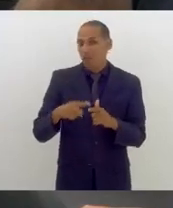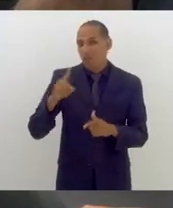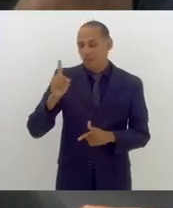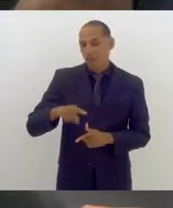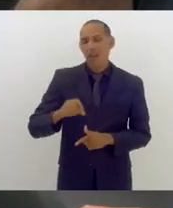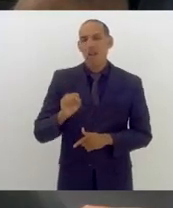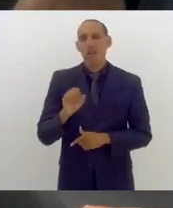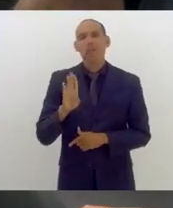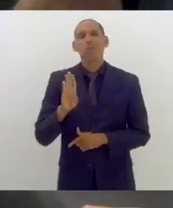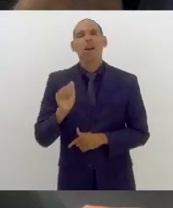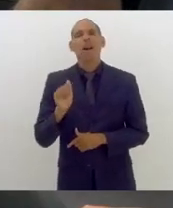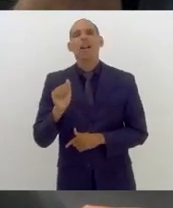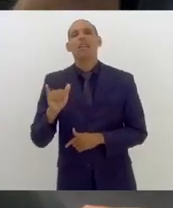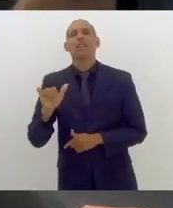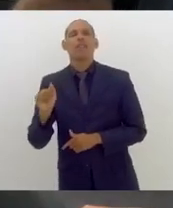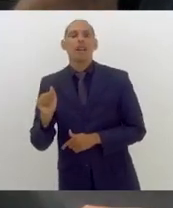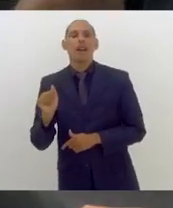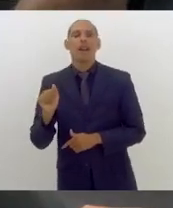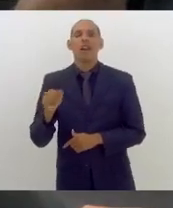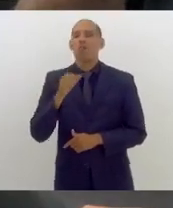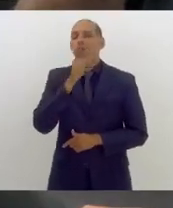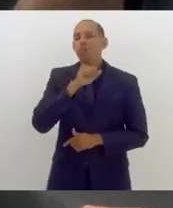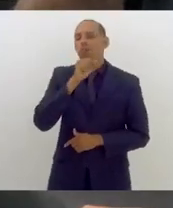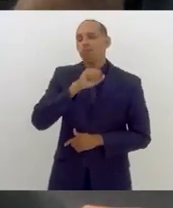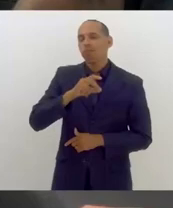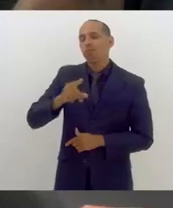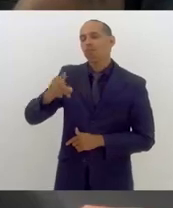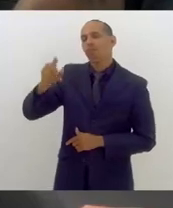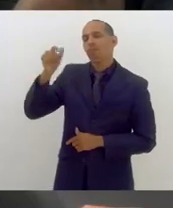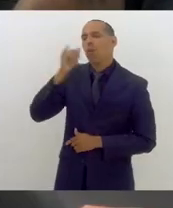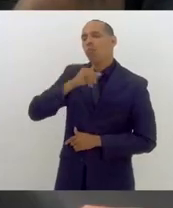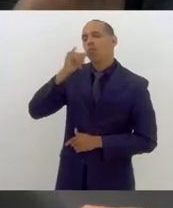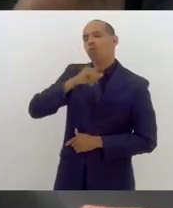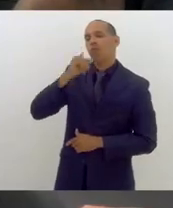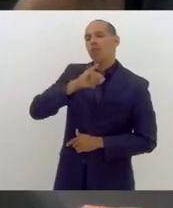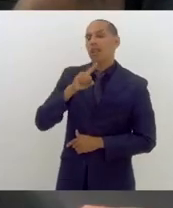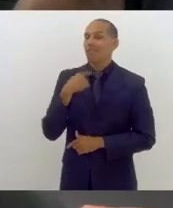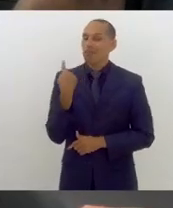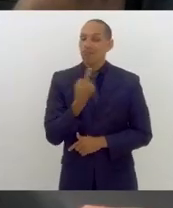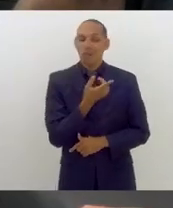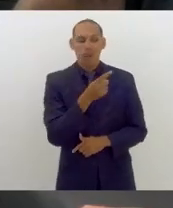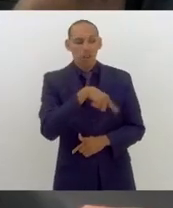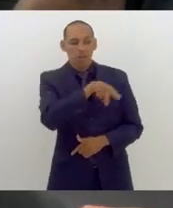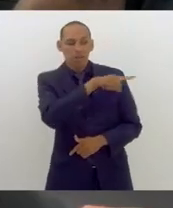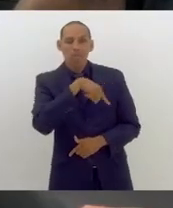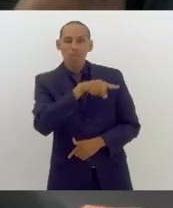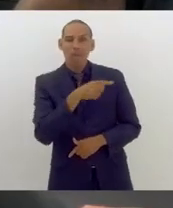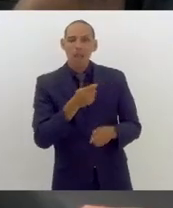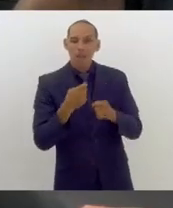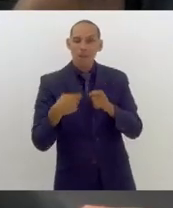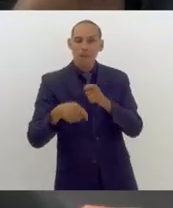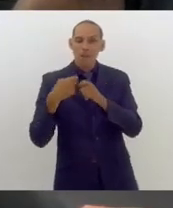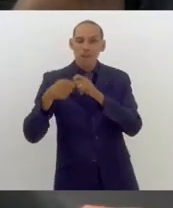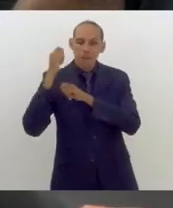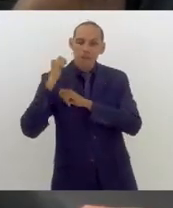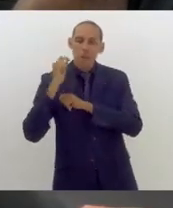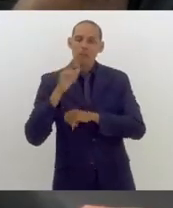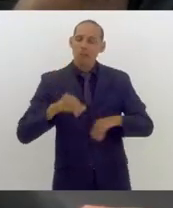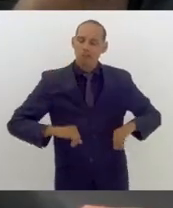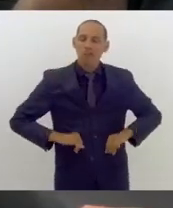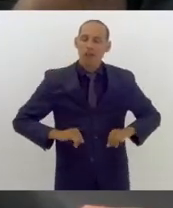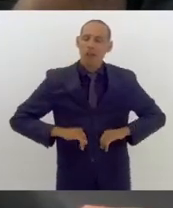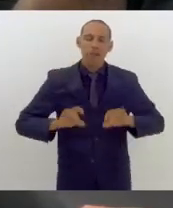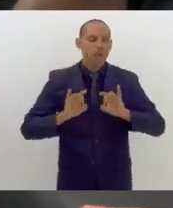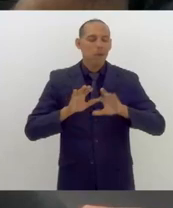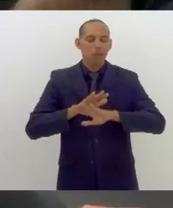na Sepetiba é antigo e isso o nós como pescadores é que viemos sofrendo na pele Tá bom é só isso